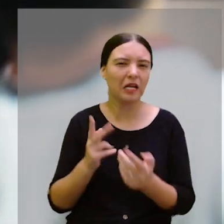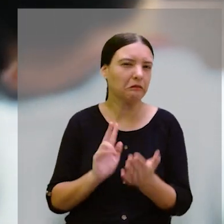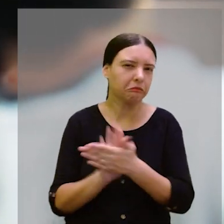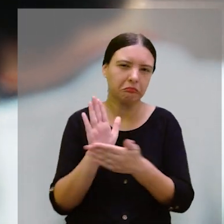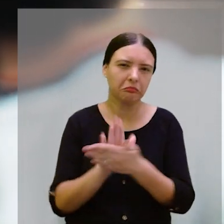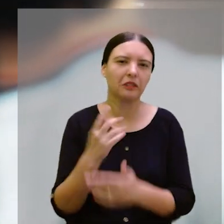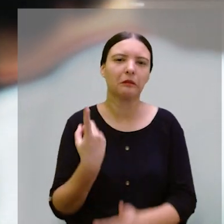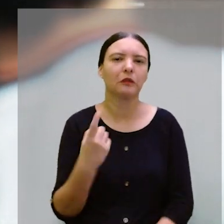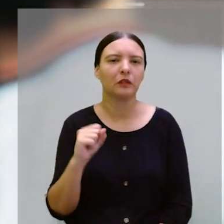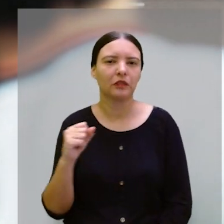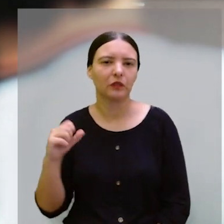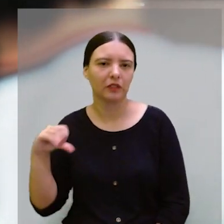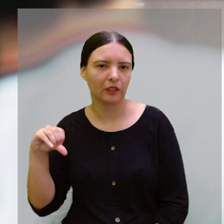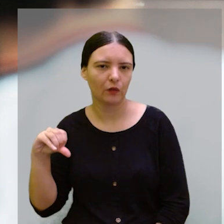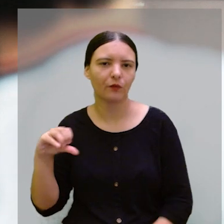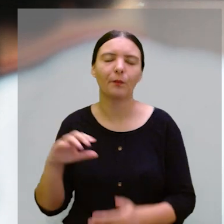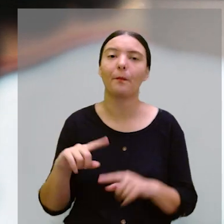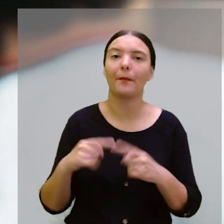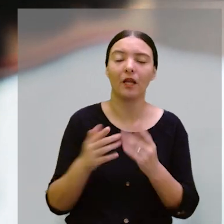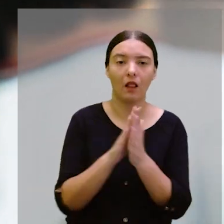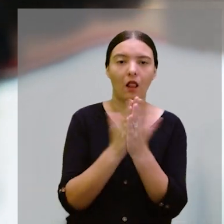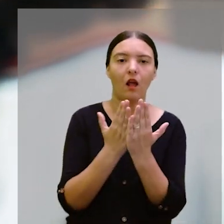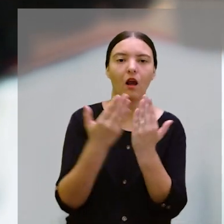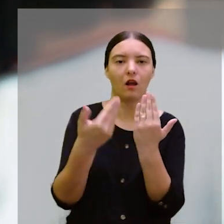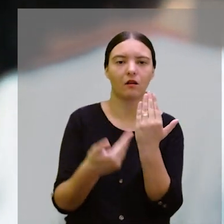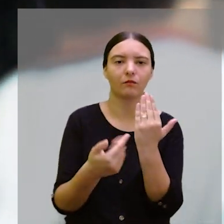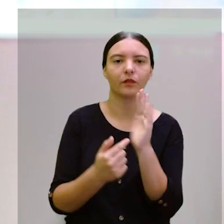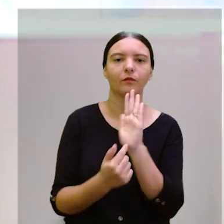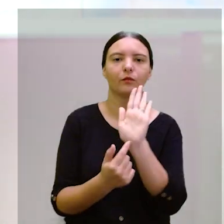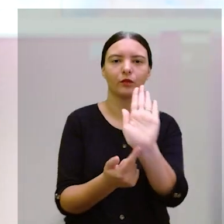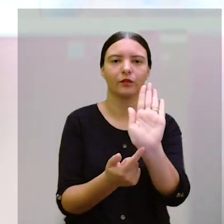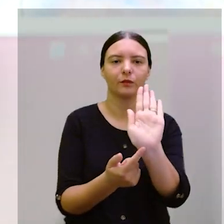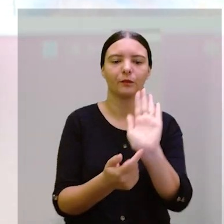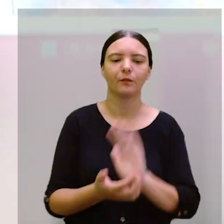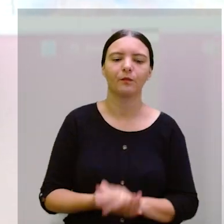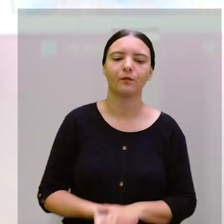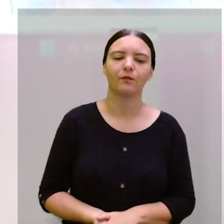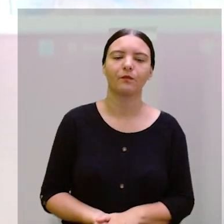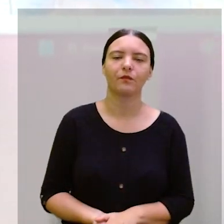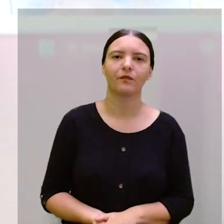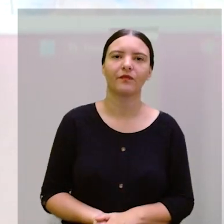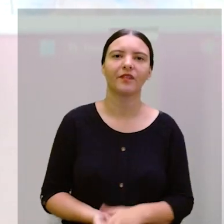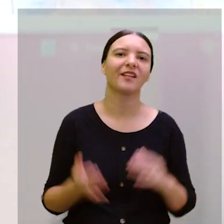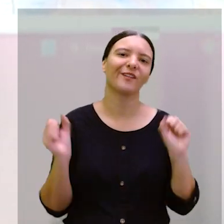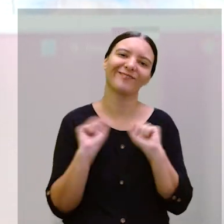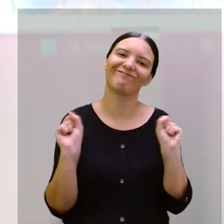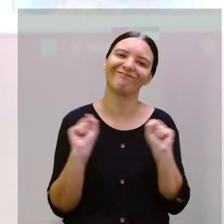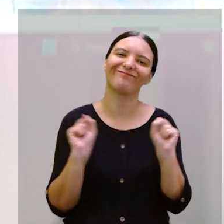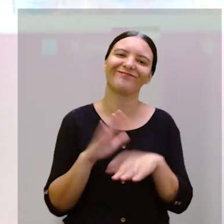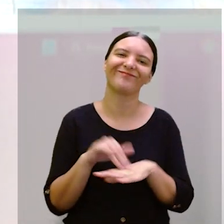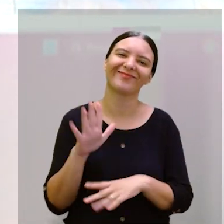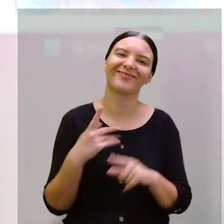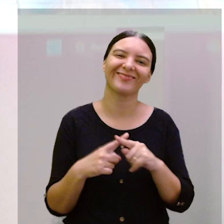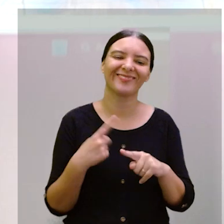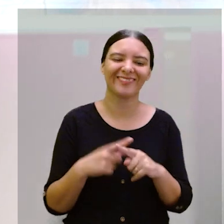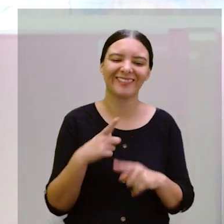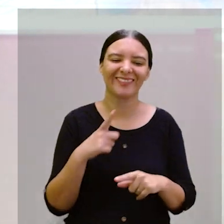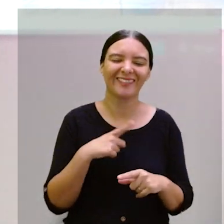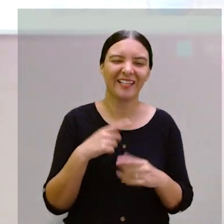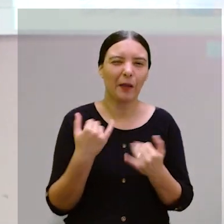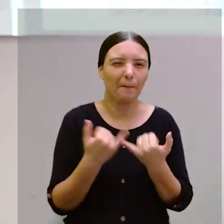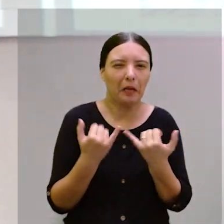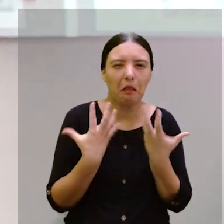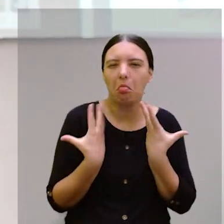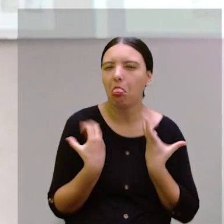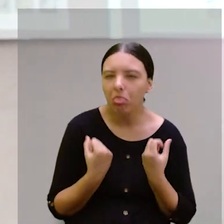publicado em 1889, mas essa capa que eu trouxe aqui para vocês é a minha favorita, né? Porque ela tem um negócio meio gótico,